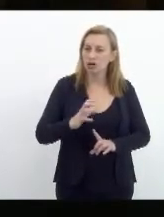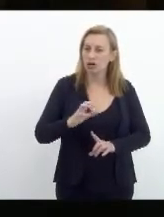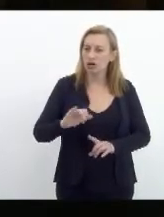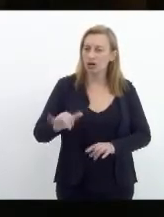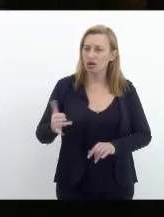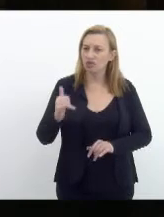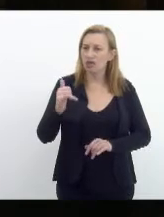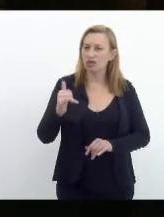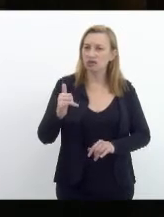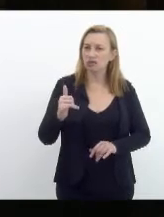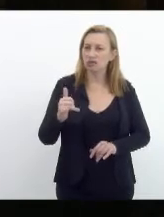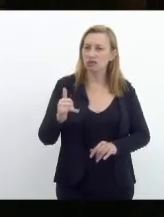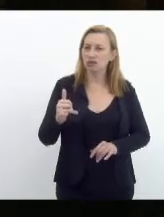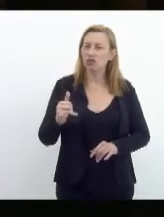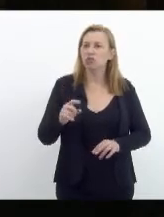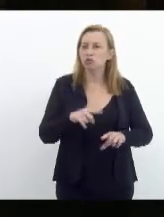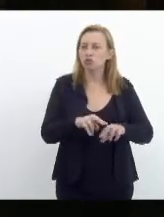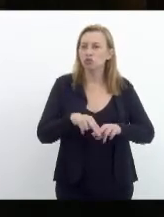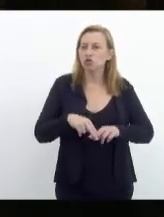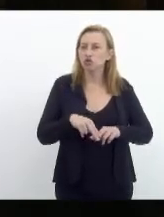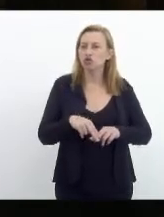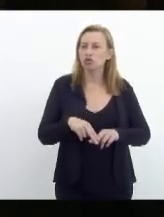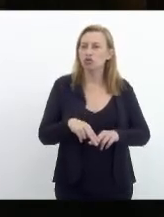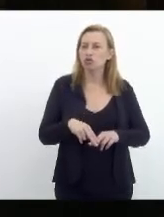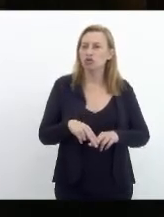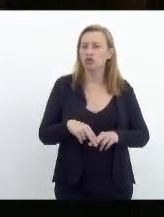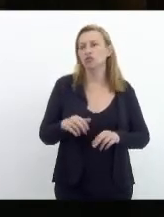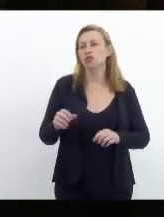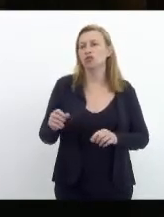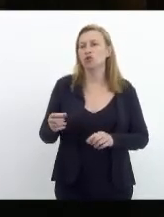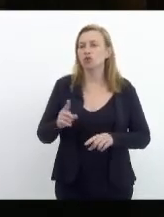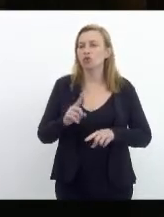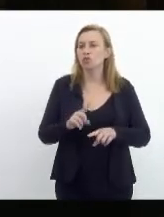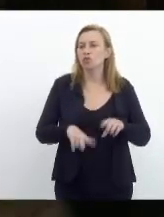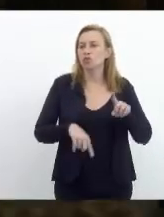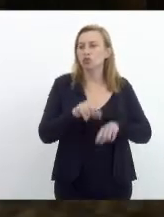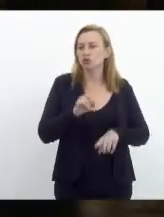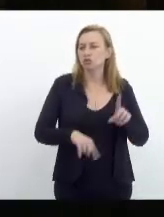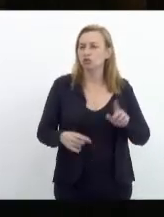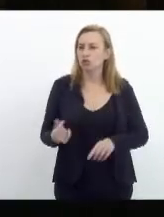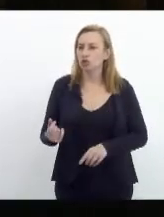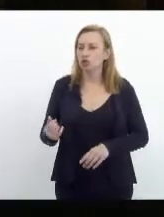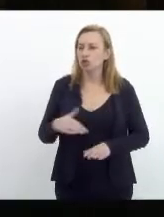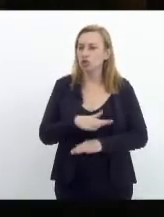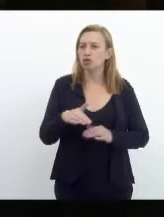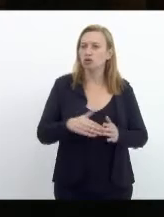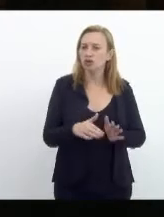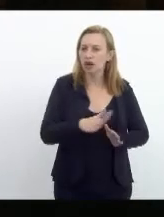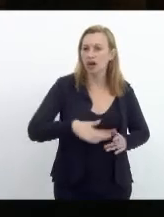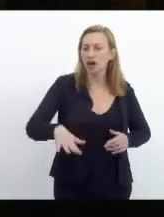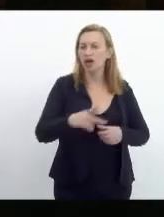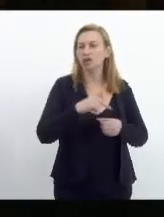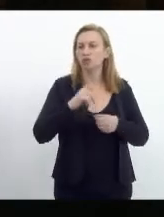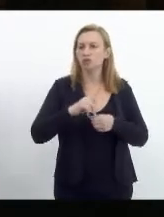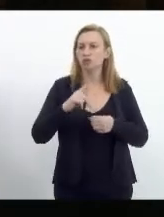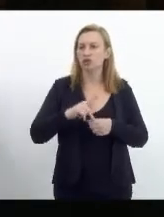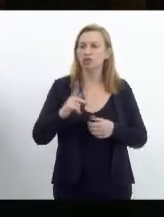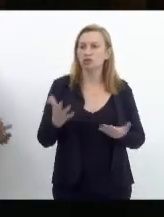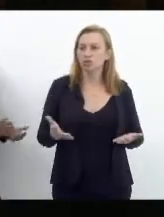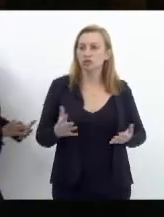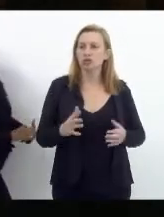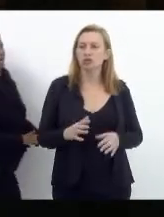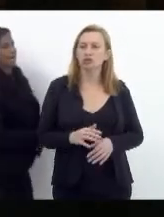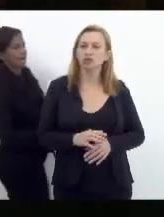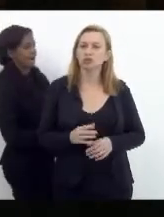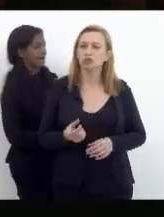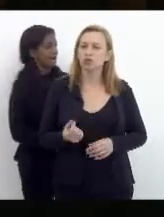inflacionária devido à alta de preços de toda a cadeia do petróleo, além dos efeitos cascata devido aos